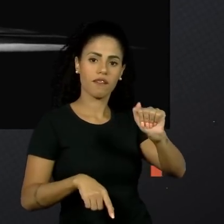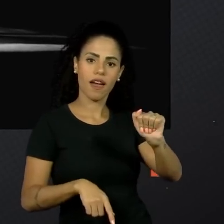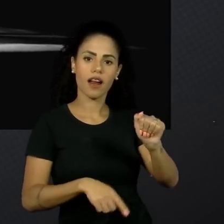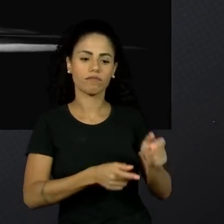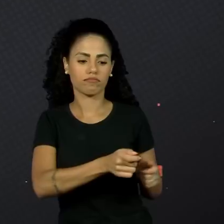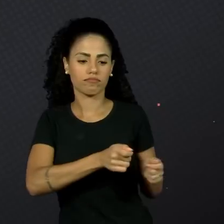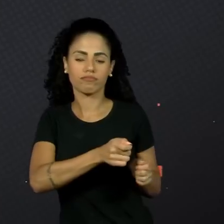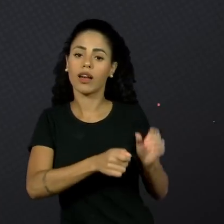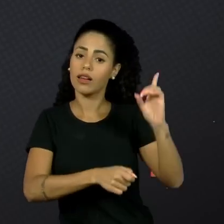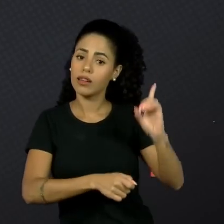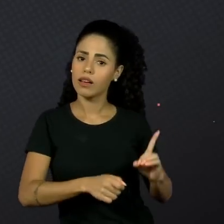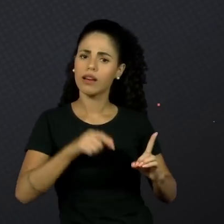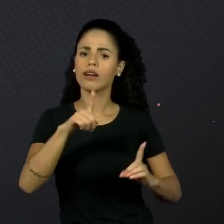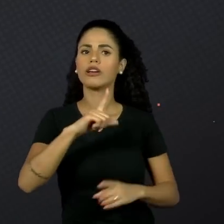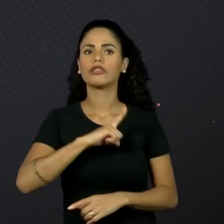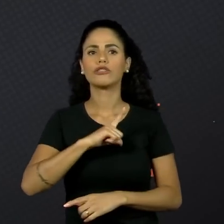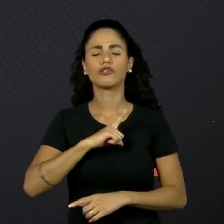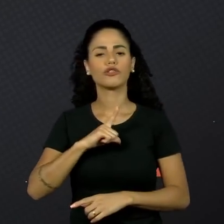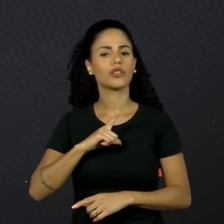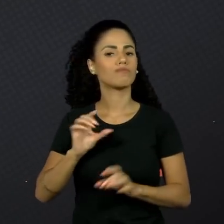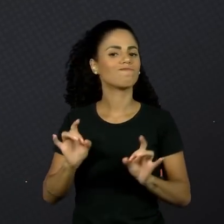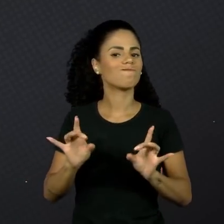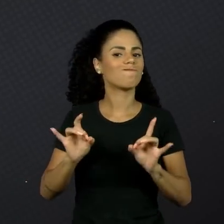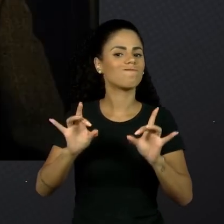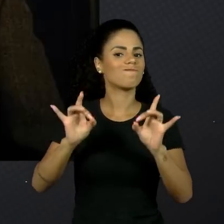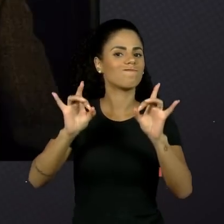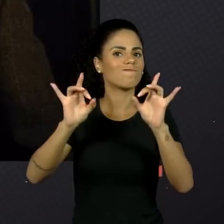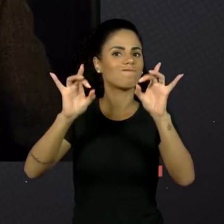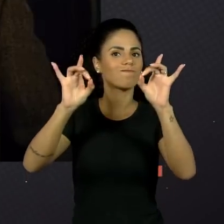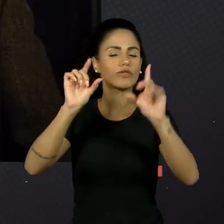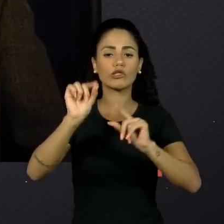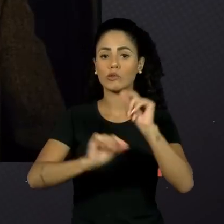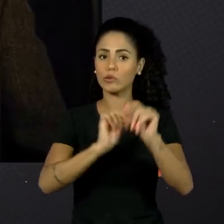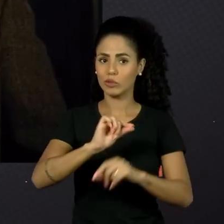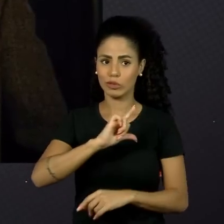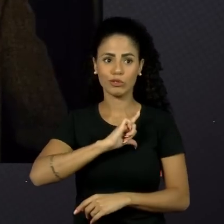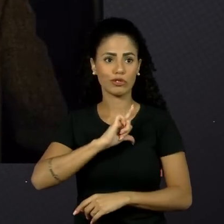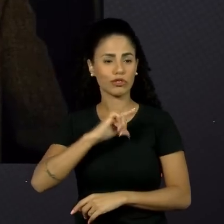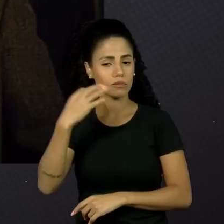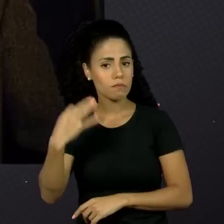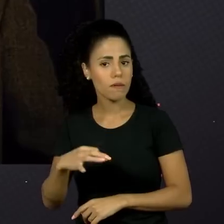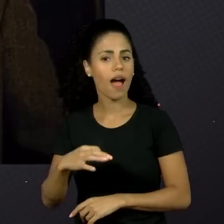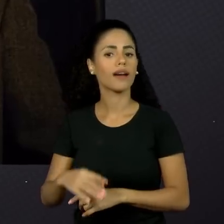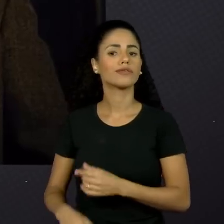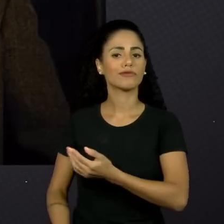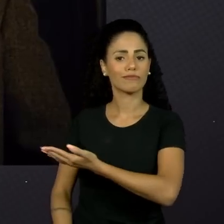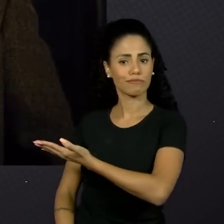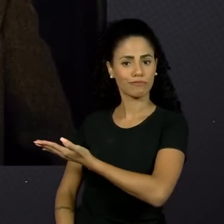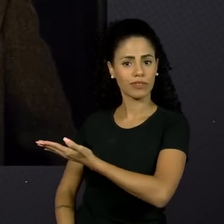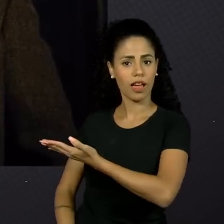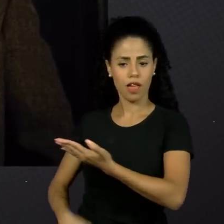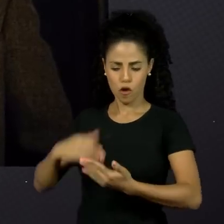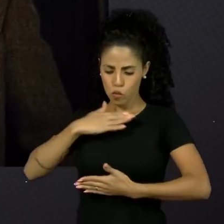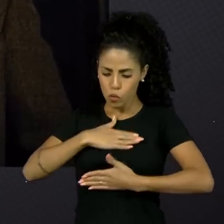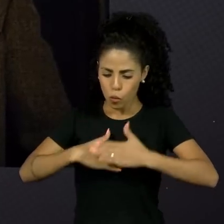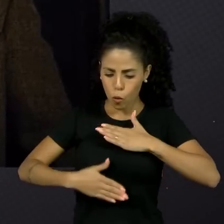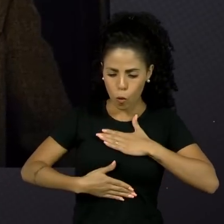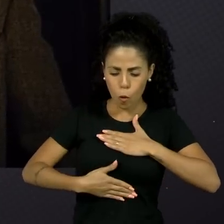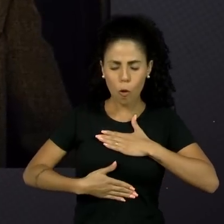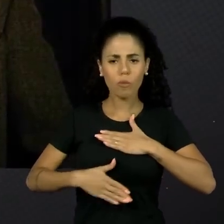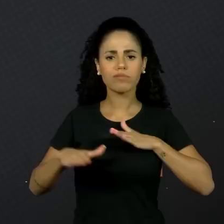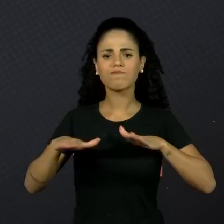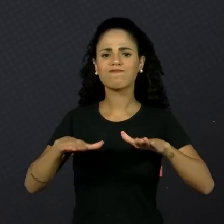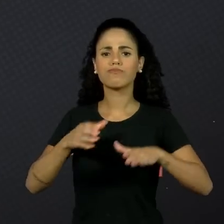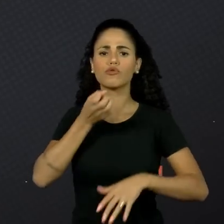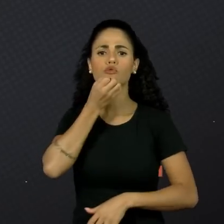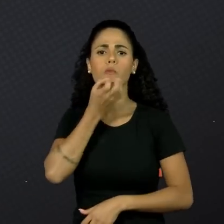peça. Essa peça tinha uma luz muito especial. O Guilherme, além de um trabalho de corpo que ele tem muito